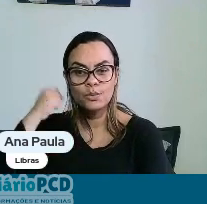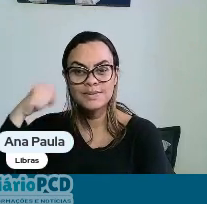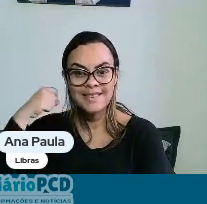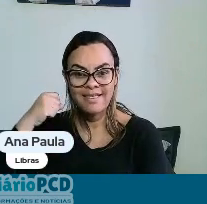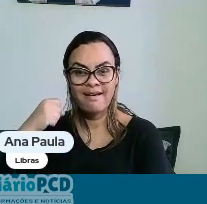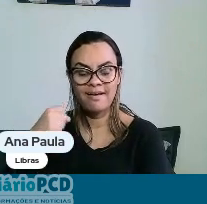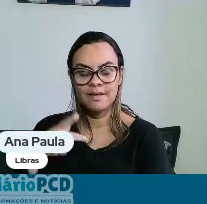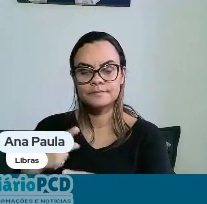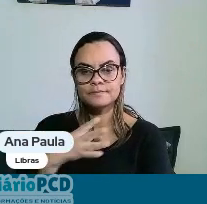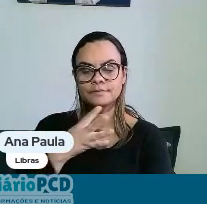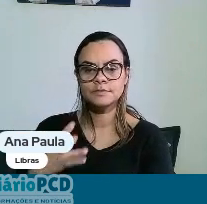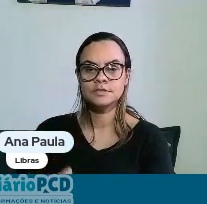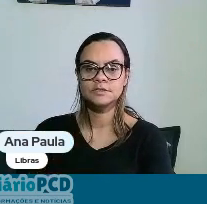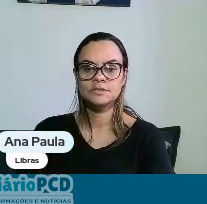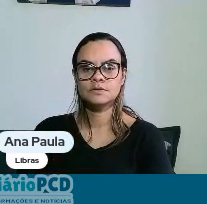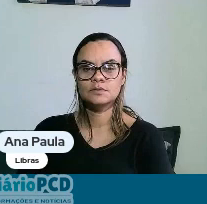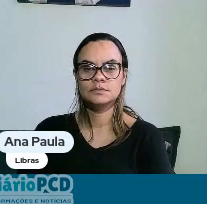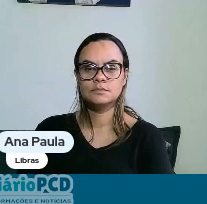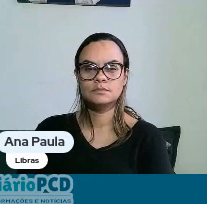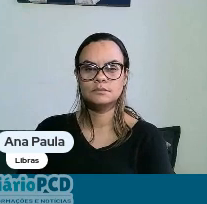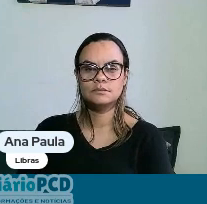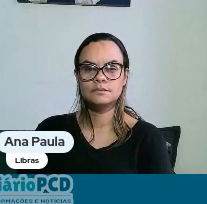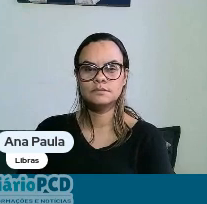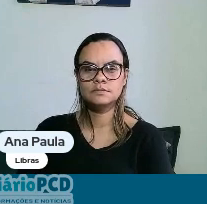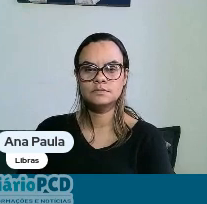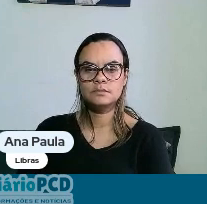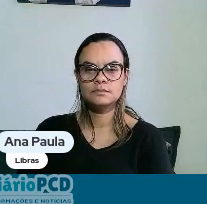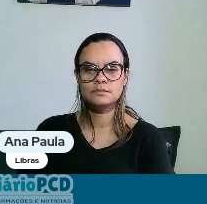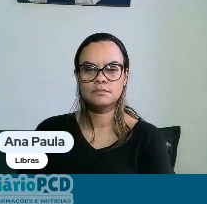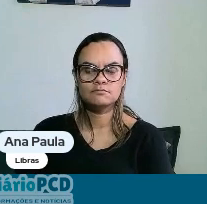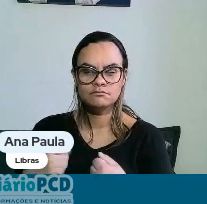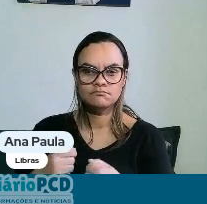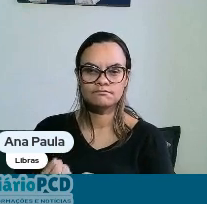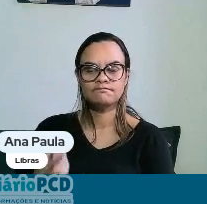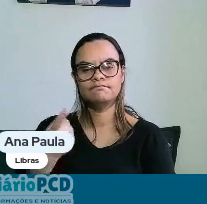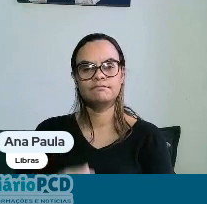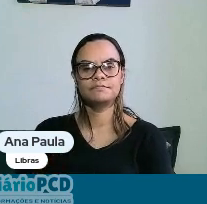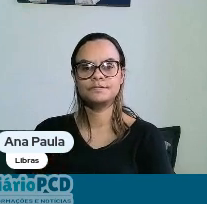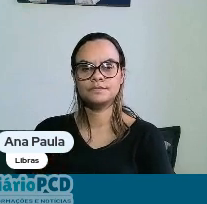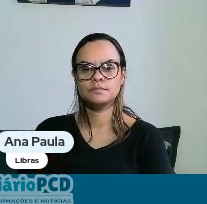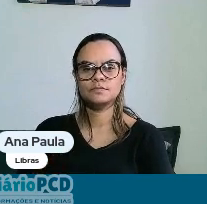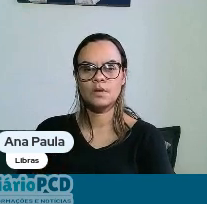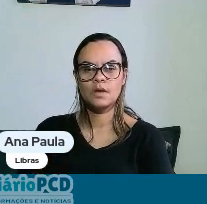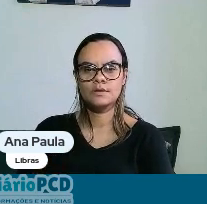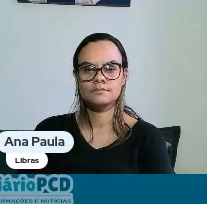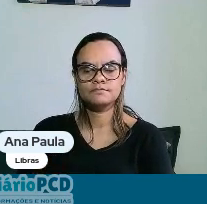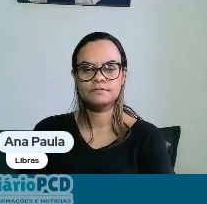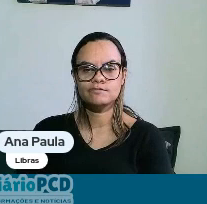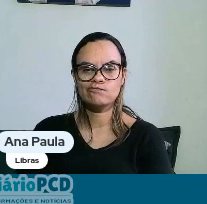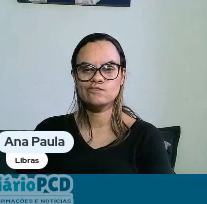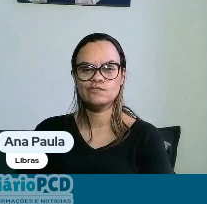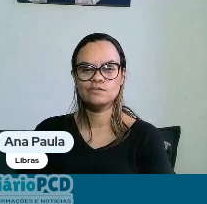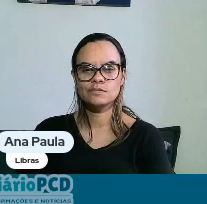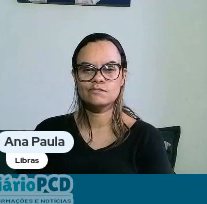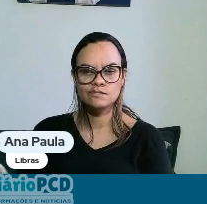essas 4 sugestões nós teríamos eliminado e não precisaria unanimidade do CONFAS. Caso contrário, precisaria. Mas agora eu